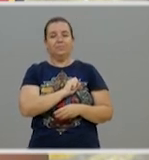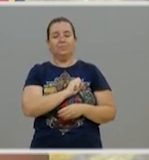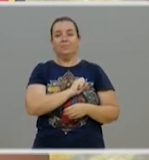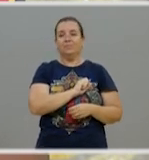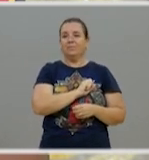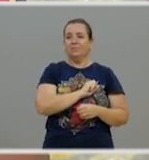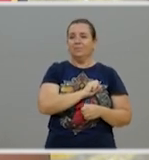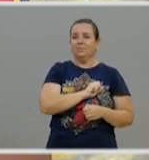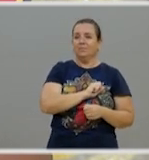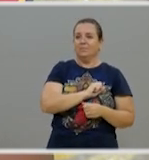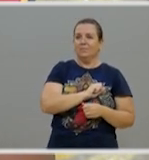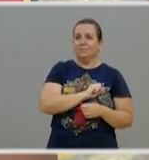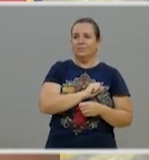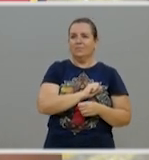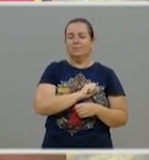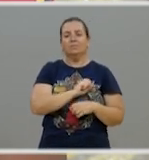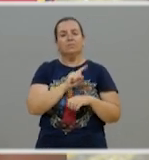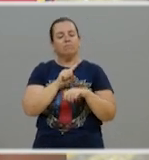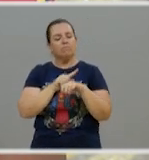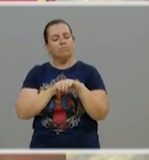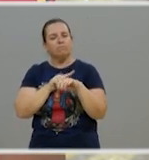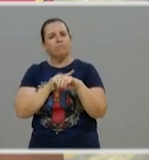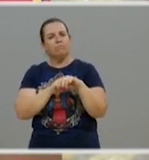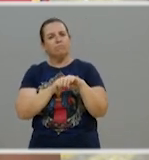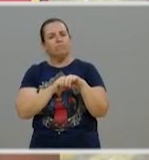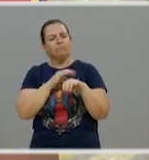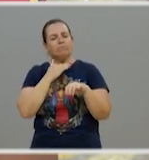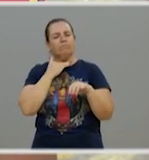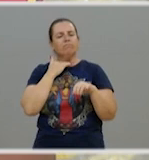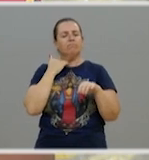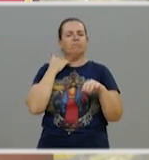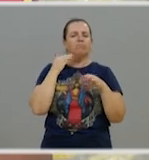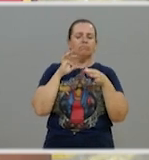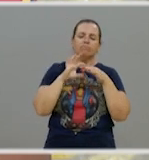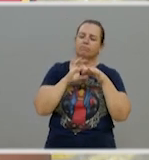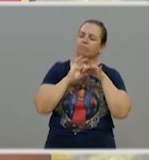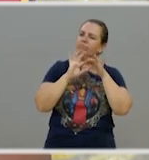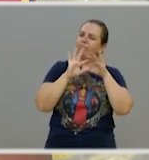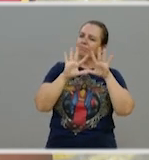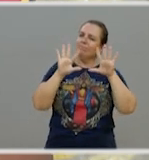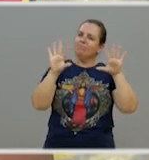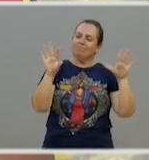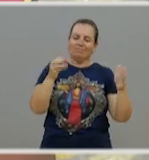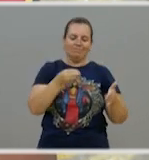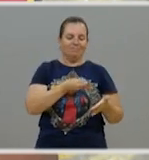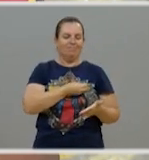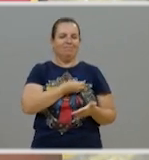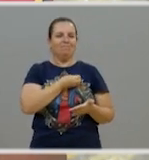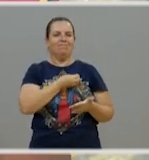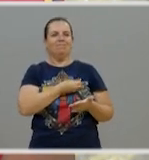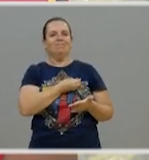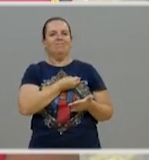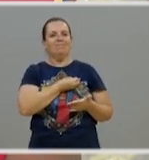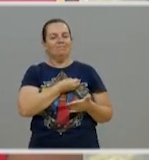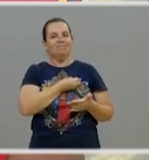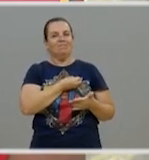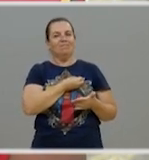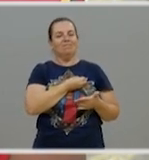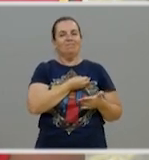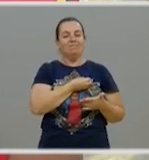para da morte libertar as suas vidas